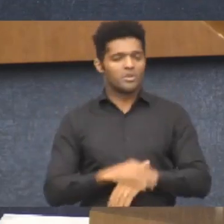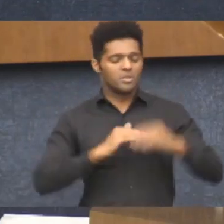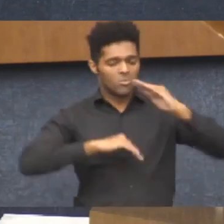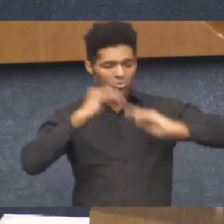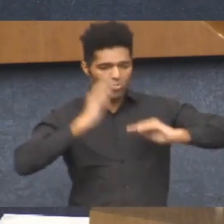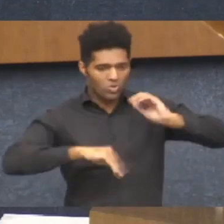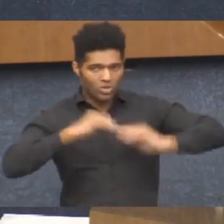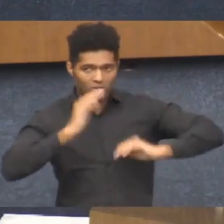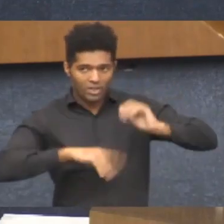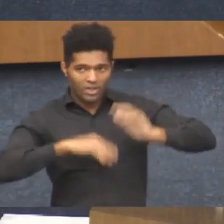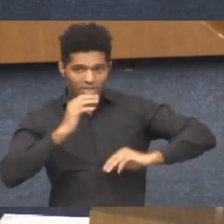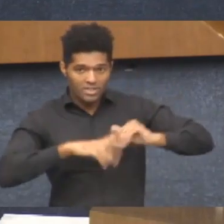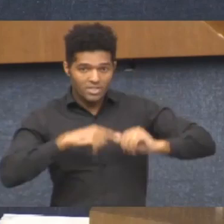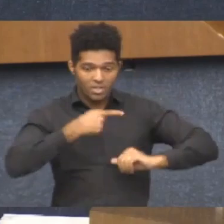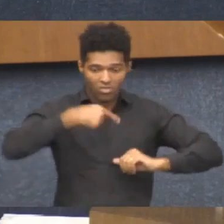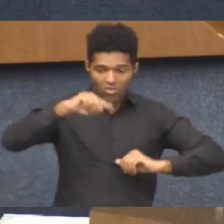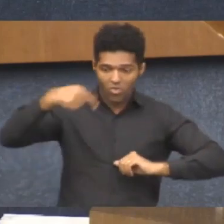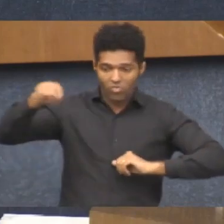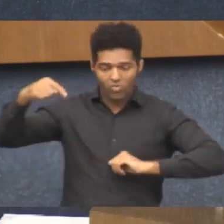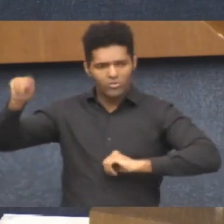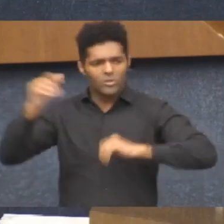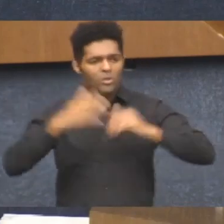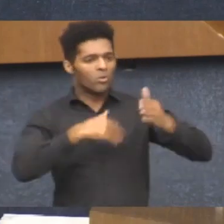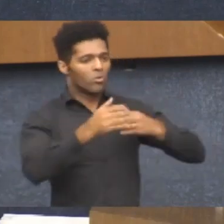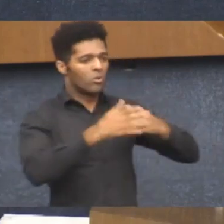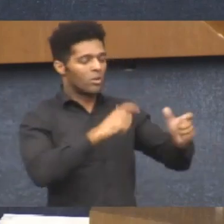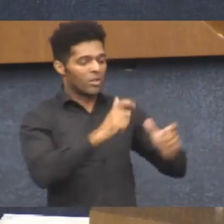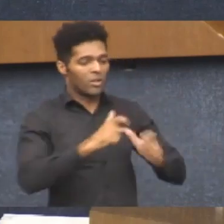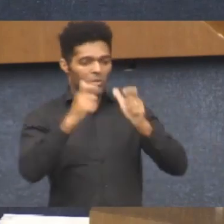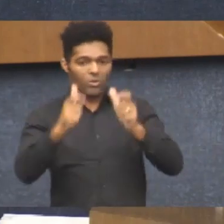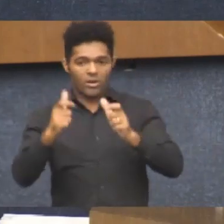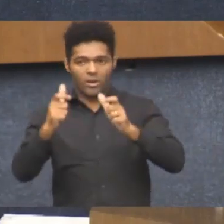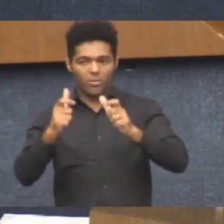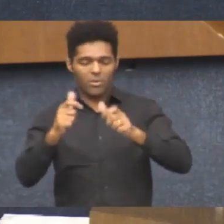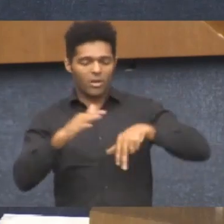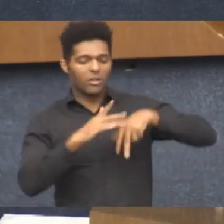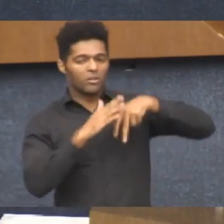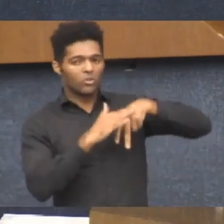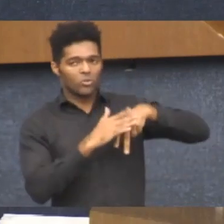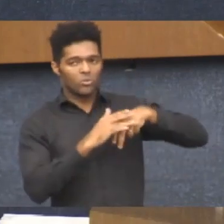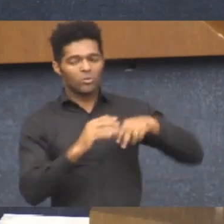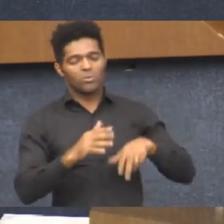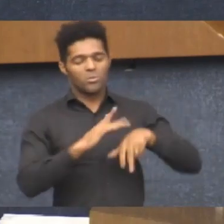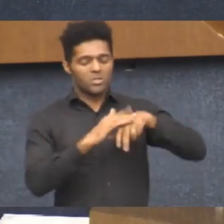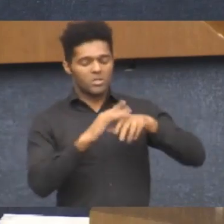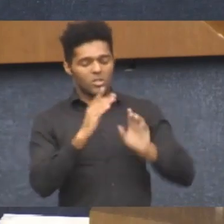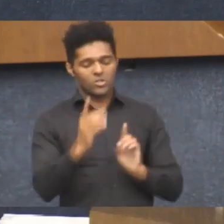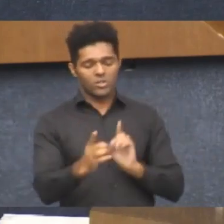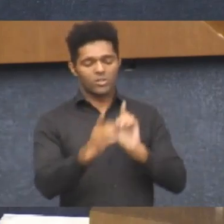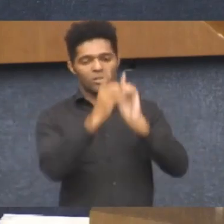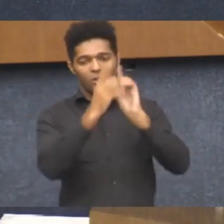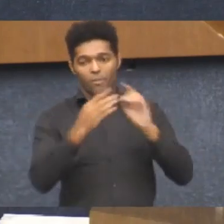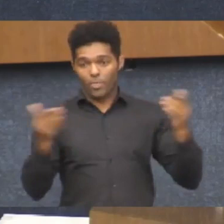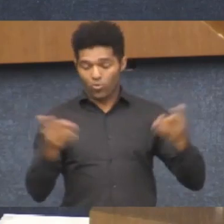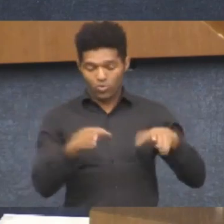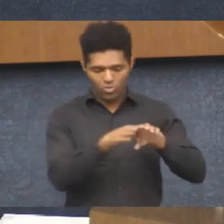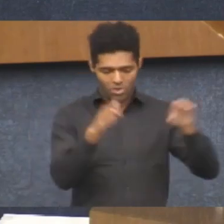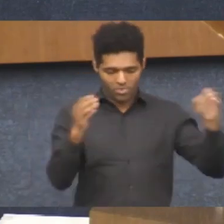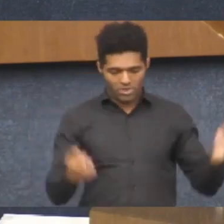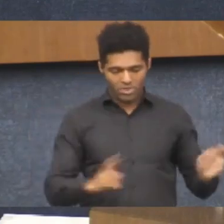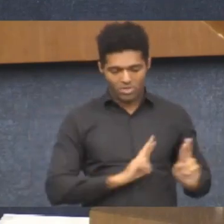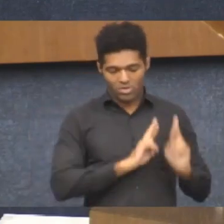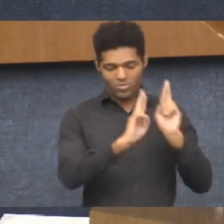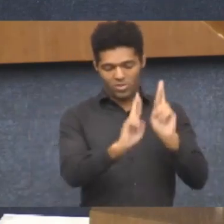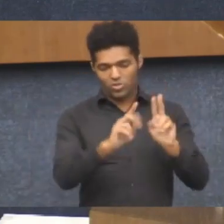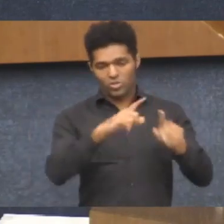qualquer jeito, de qualquer forma, para atender a comunidade. E hoje, né, numa mesa tão representativa, que a gente